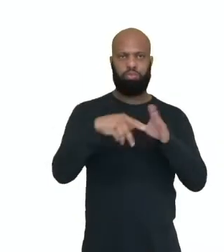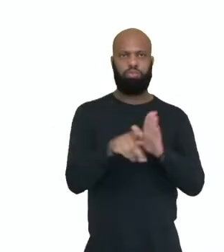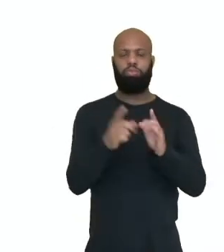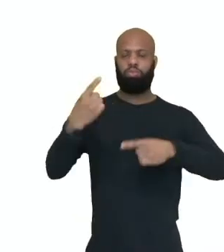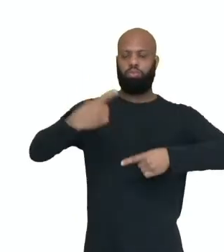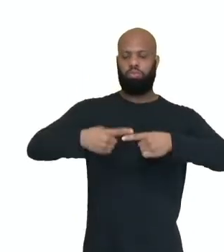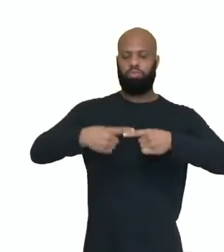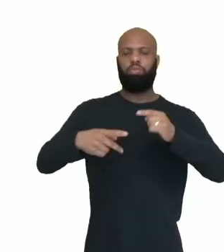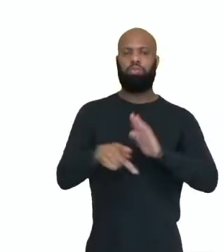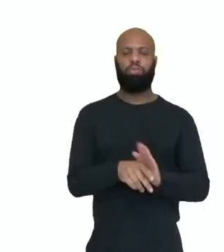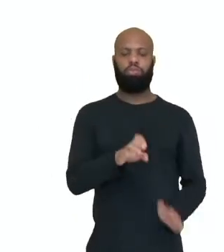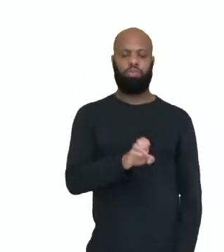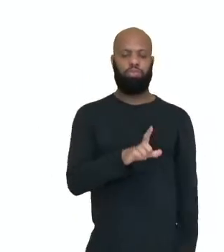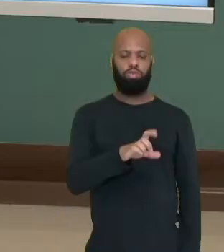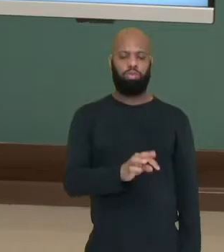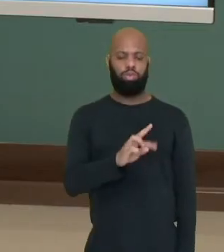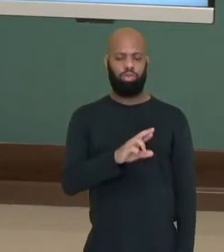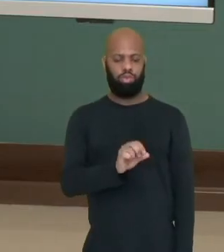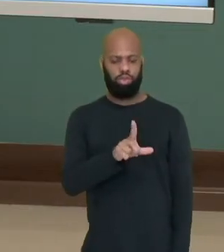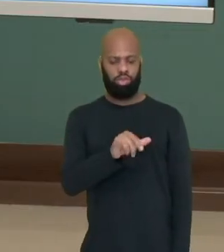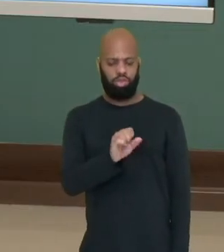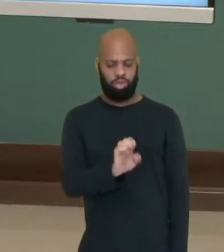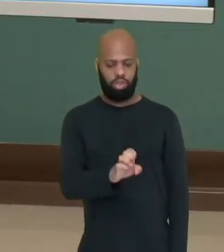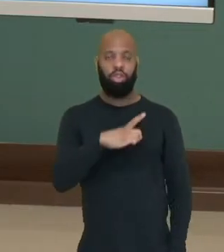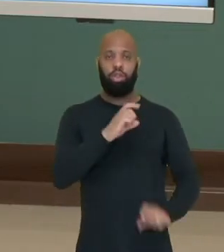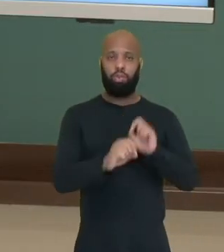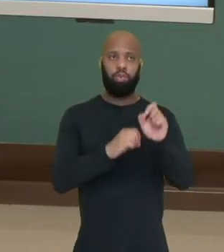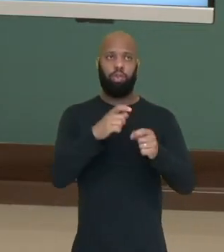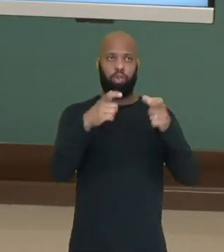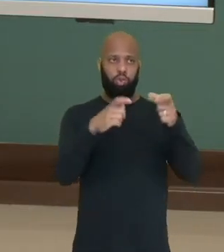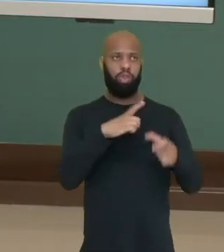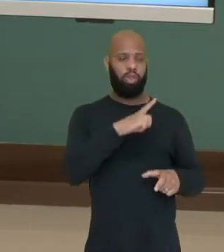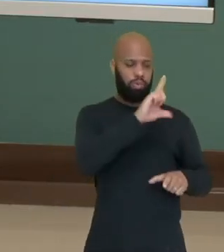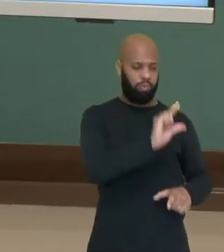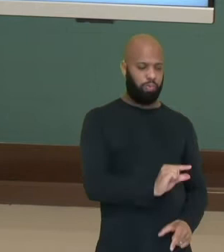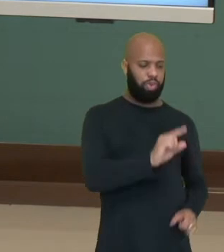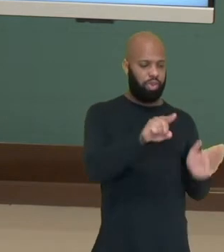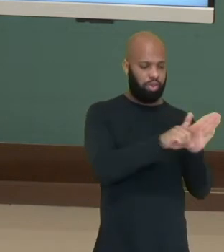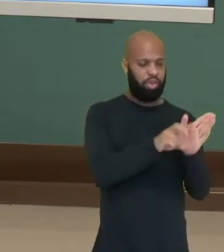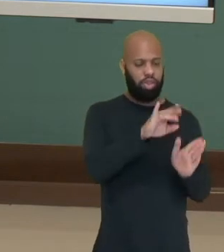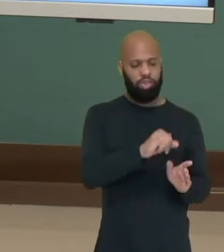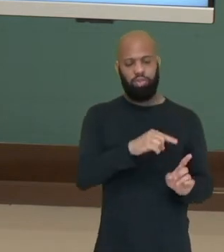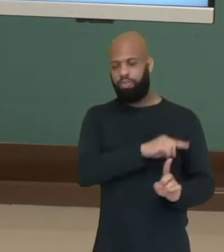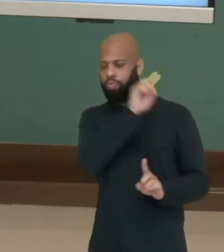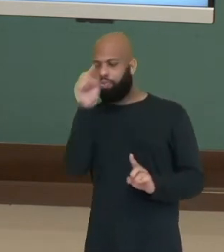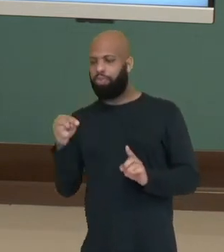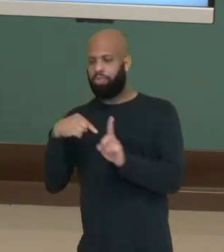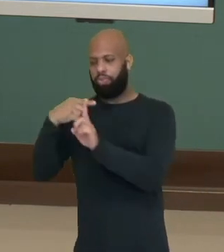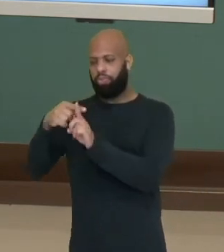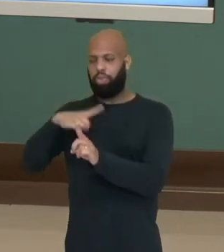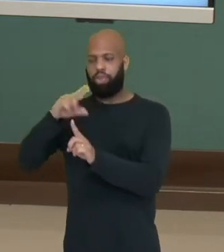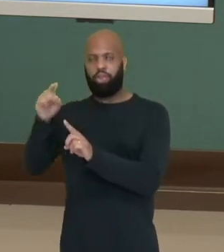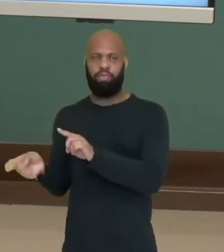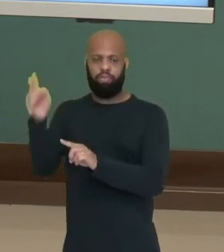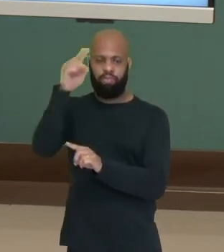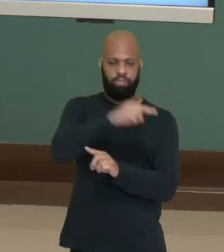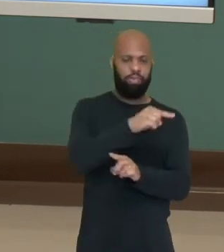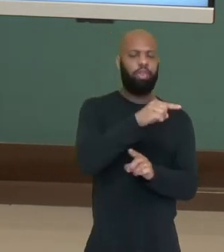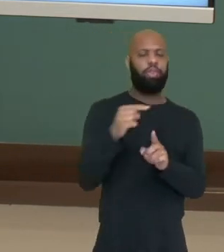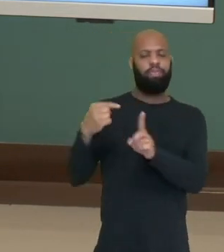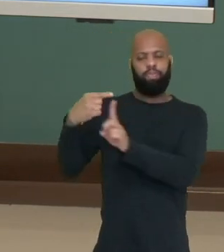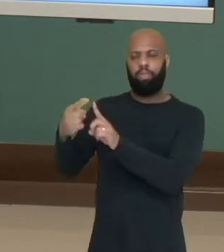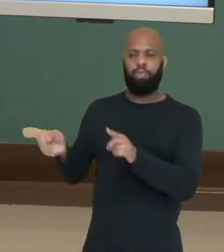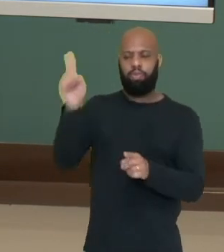circuito da eletrólise. Veja aqui, que é do menos para o mais, certo? E aqui é do mais para o